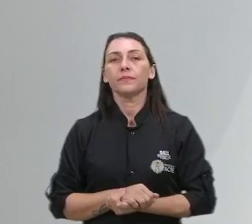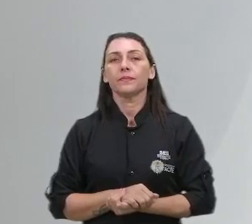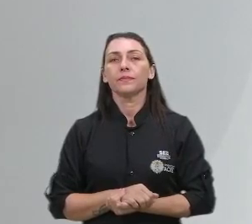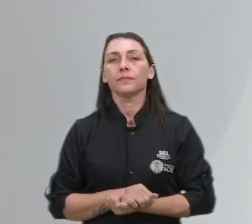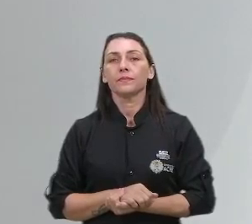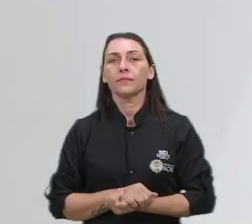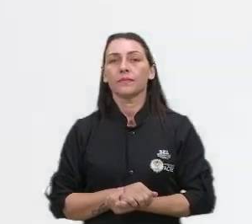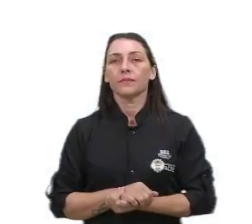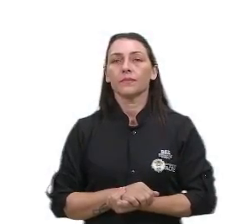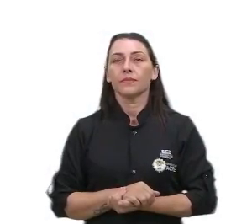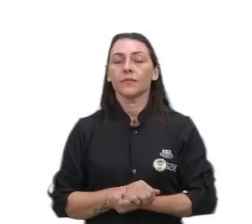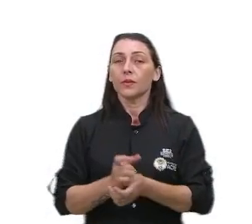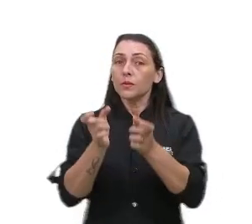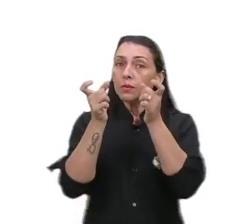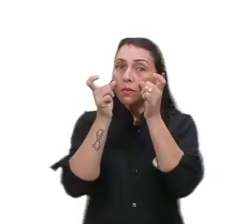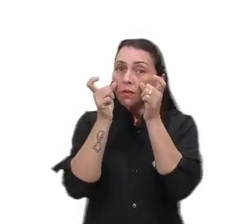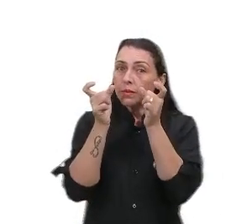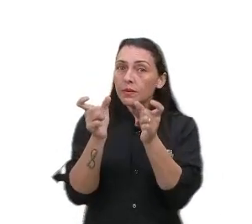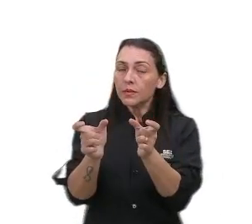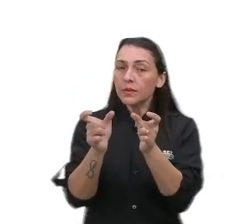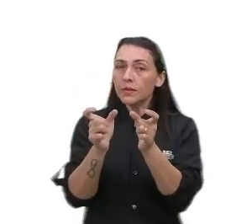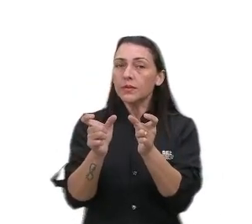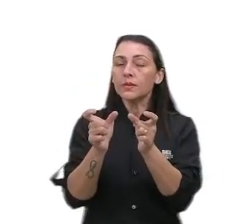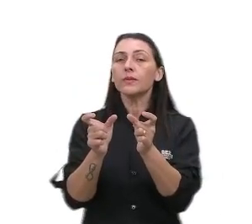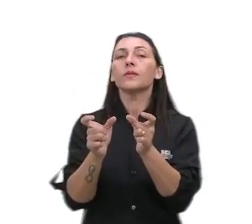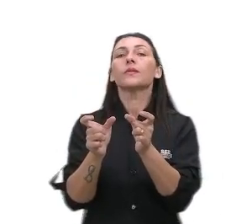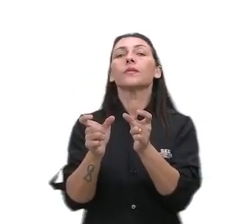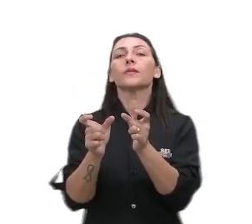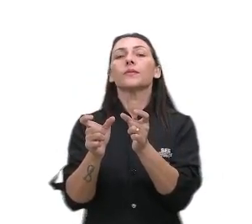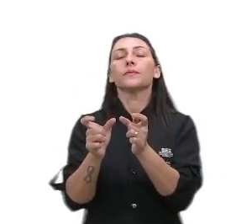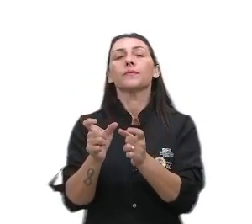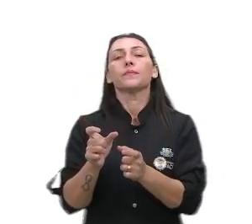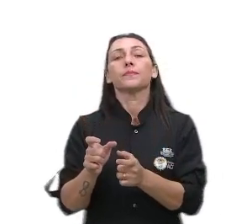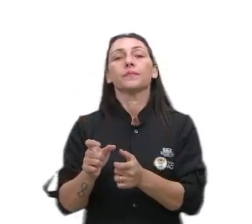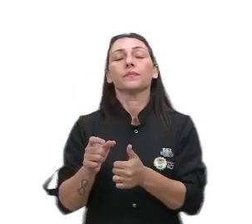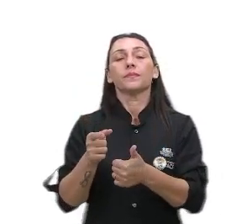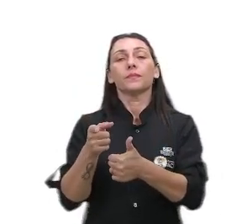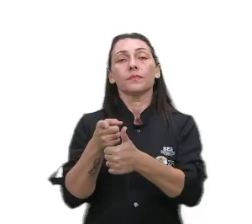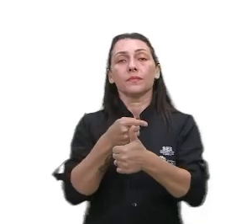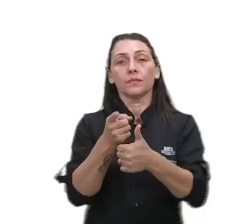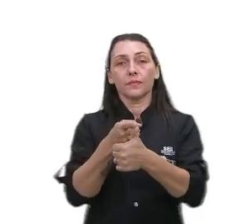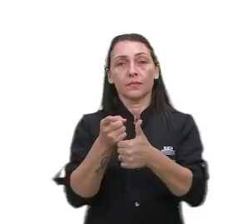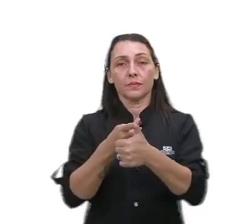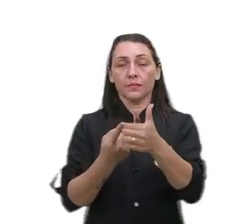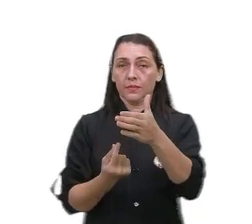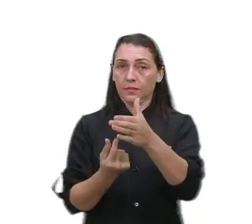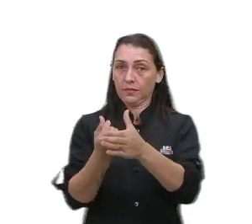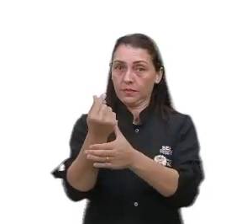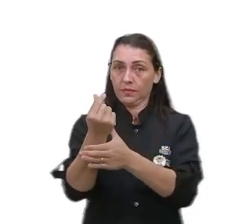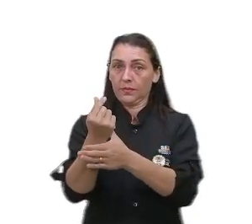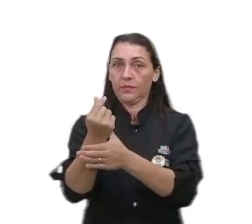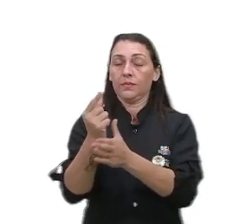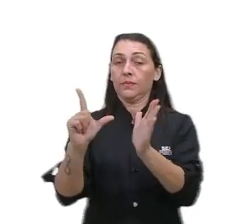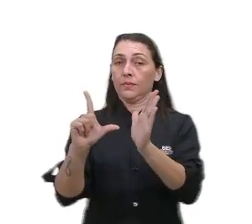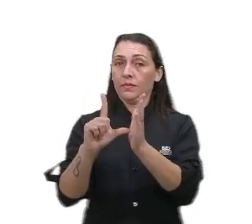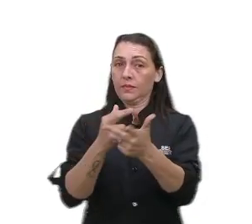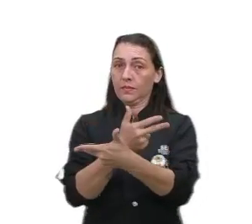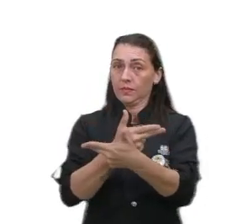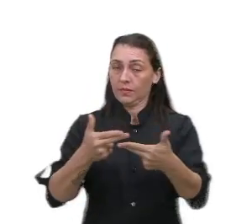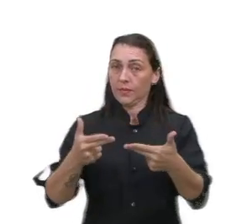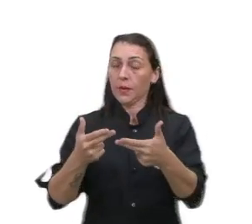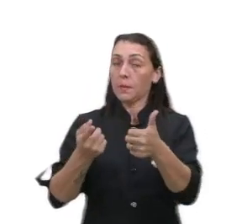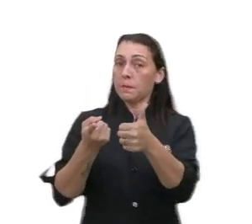então, prestar um pouquinho de atenção aqui no nosso esquema. O chamado capitalismo comercial vai